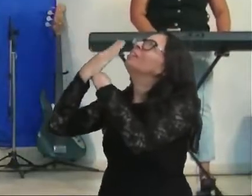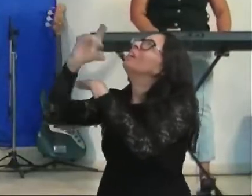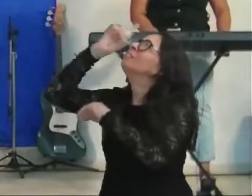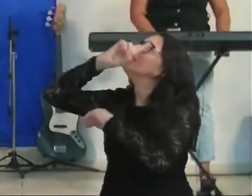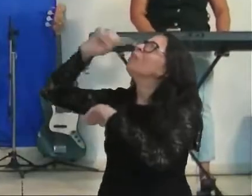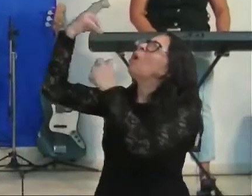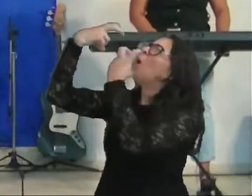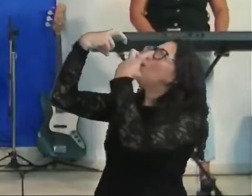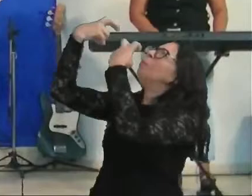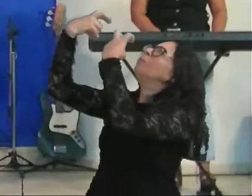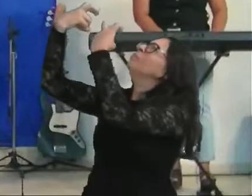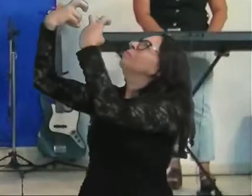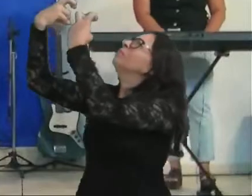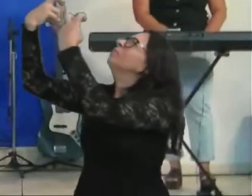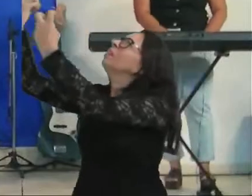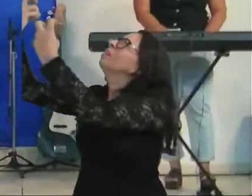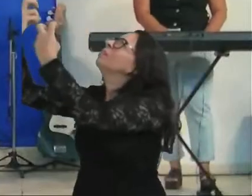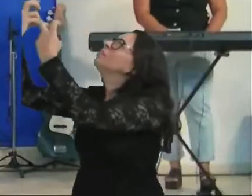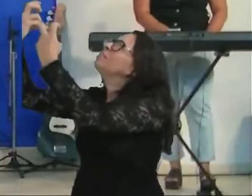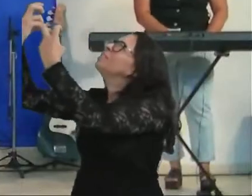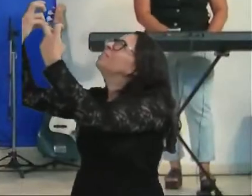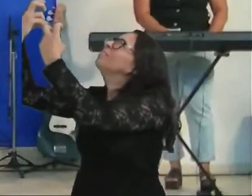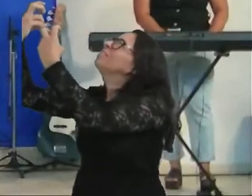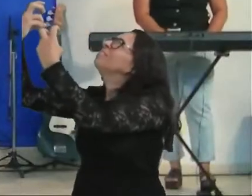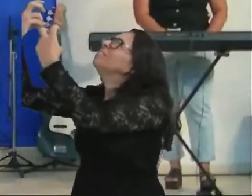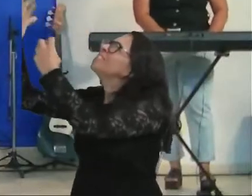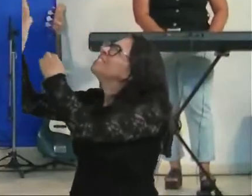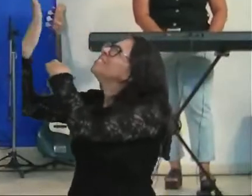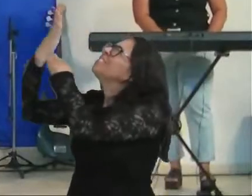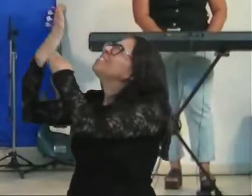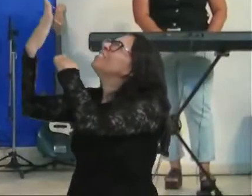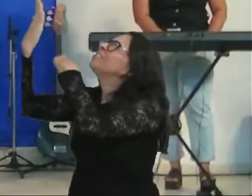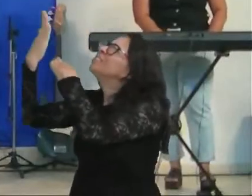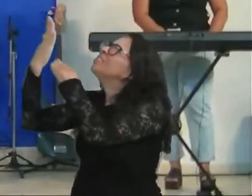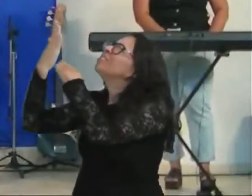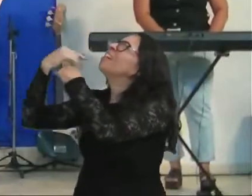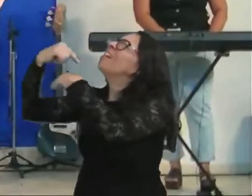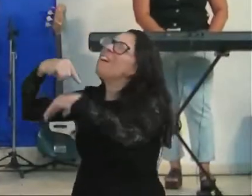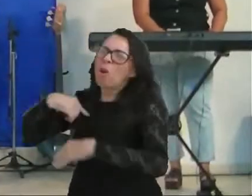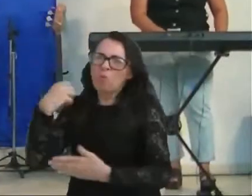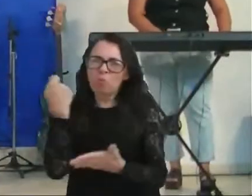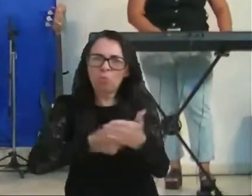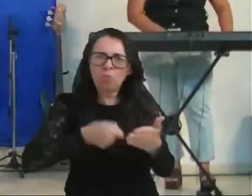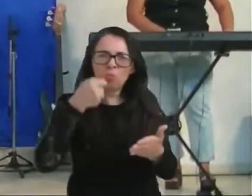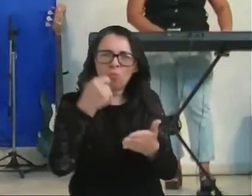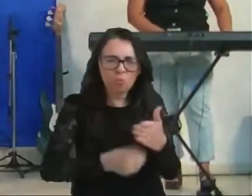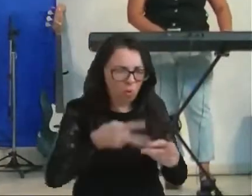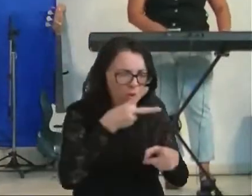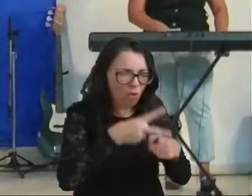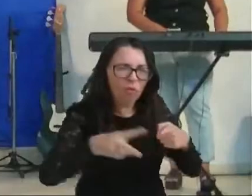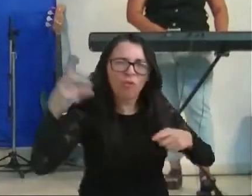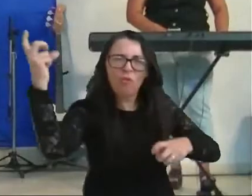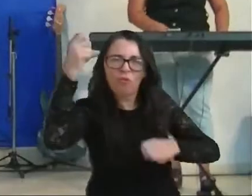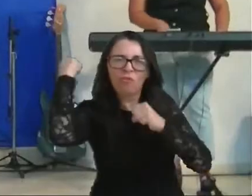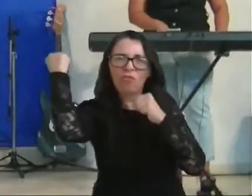sobrenatural. Vou lutar e vencer, vou plantar